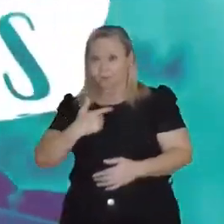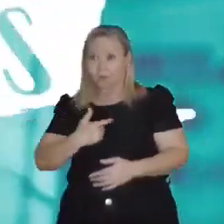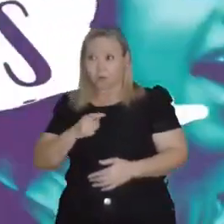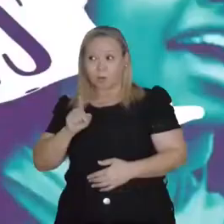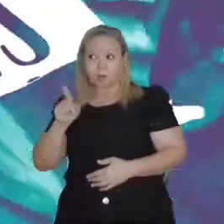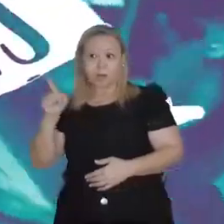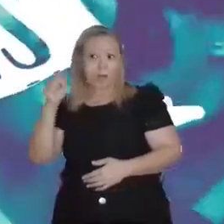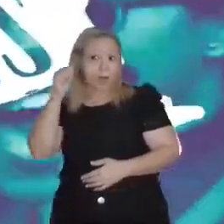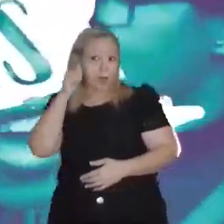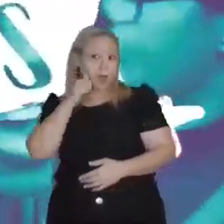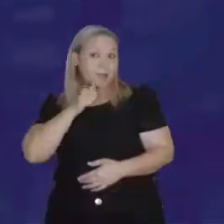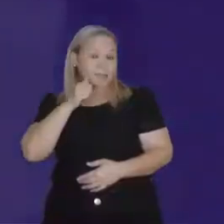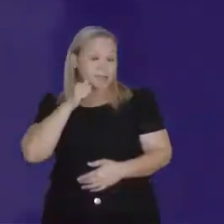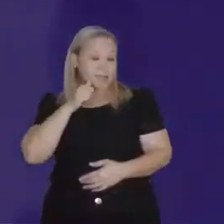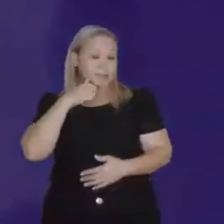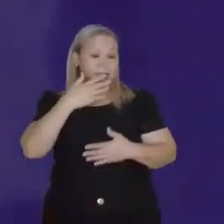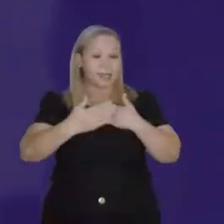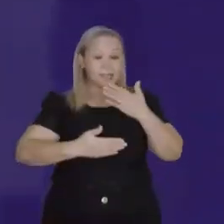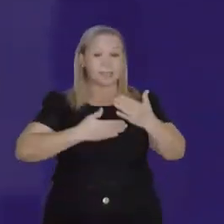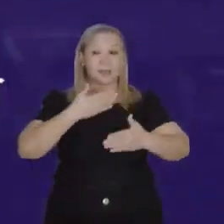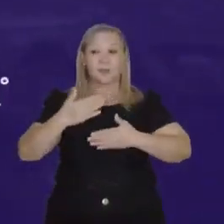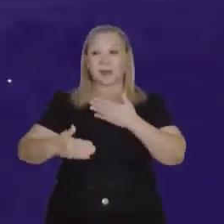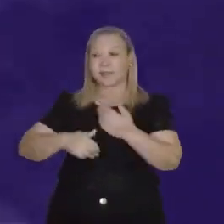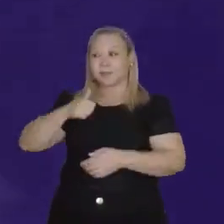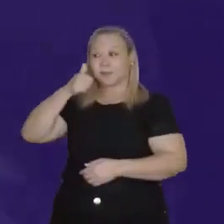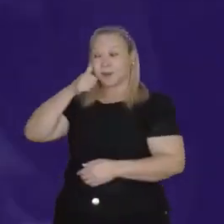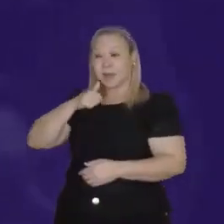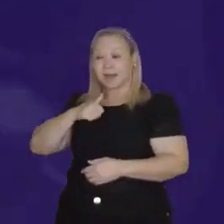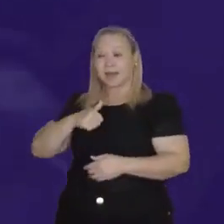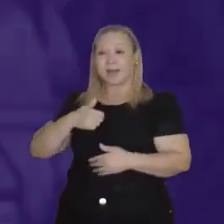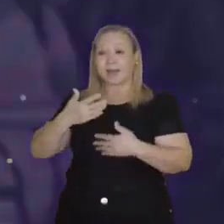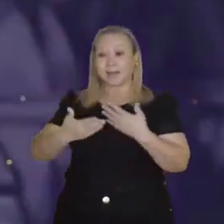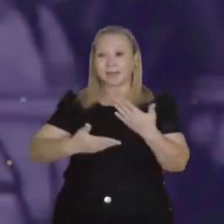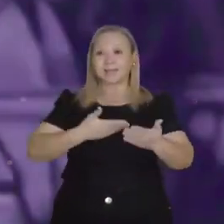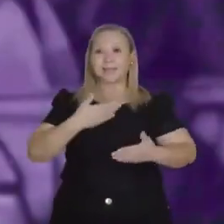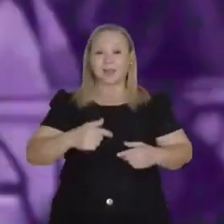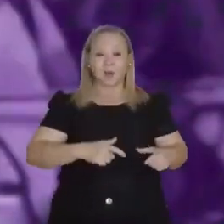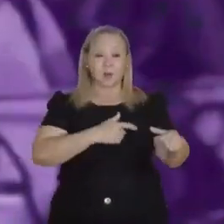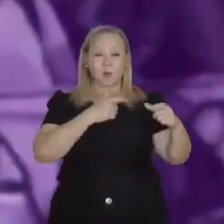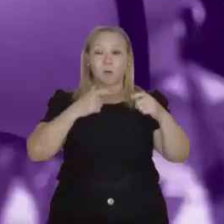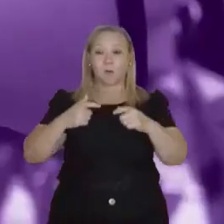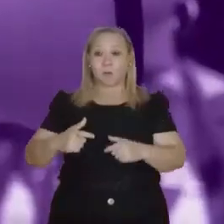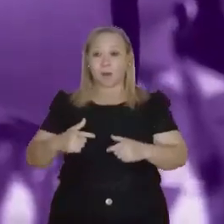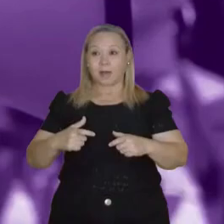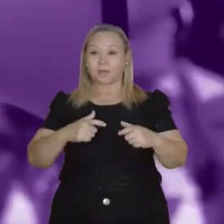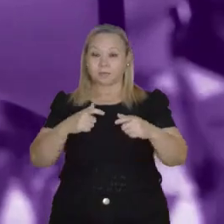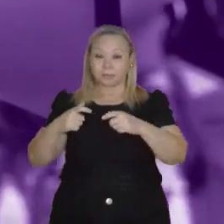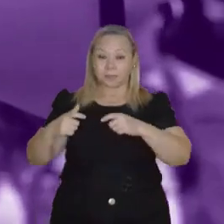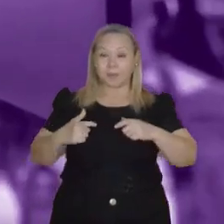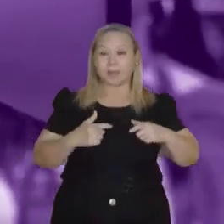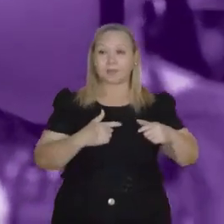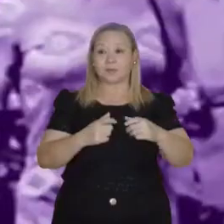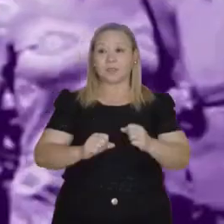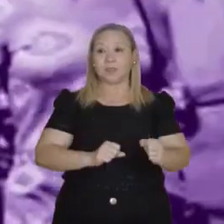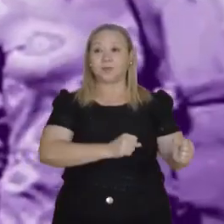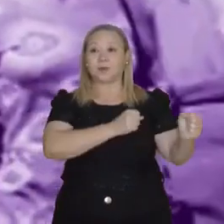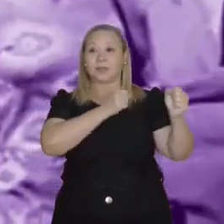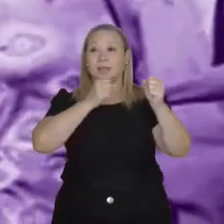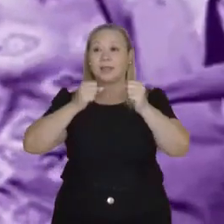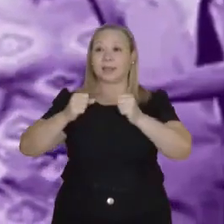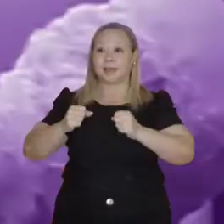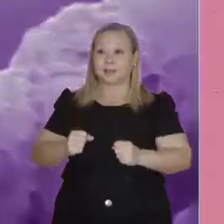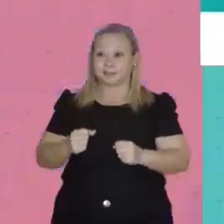Eu sou uma delas, são elas por elas, ocupando os espaços